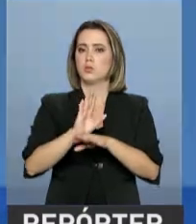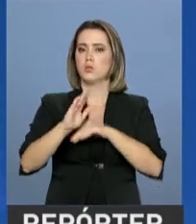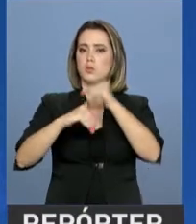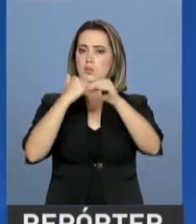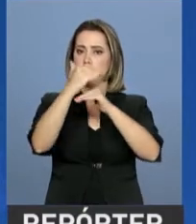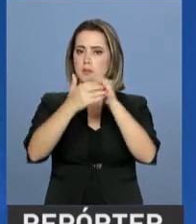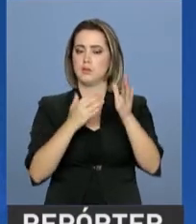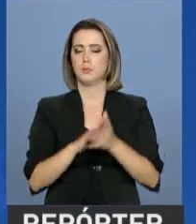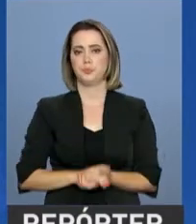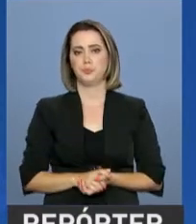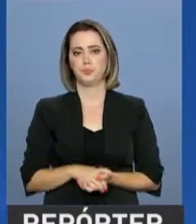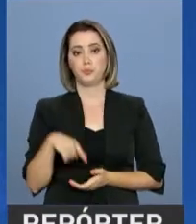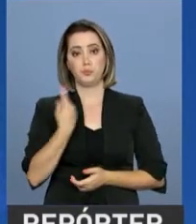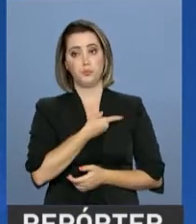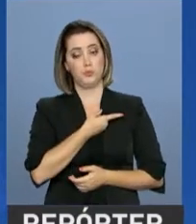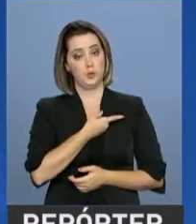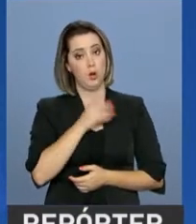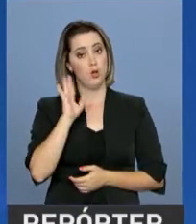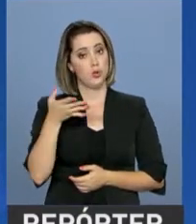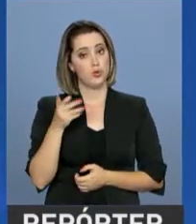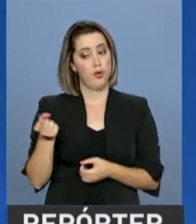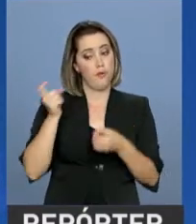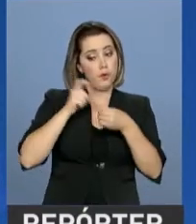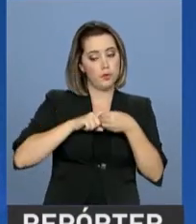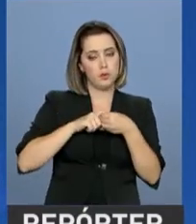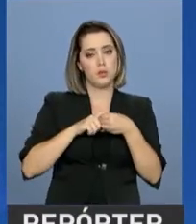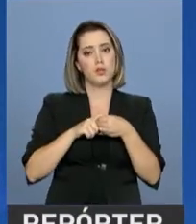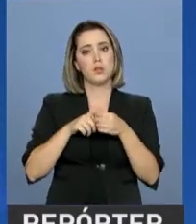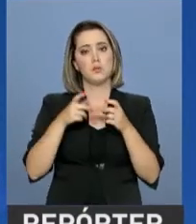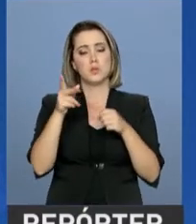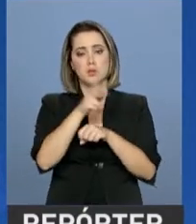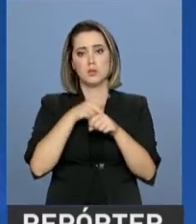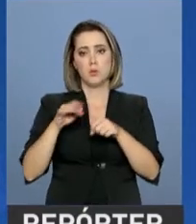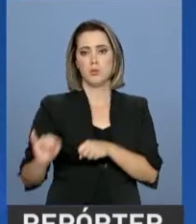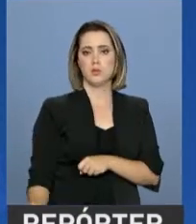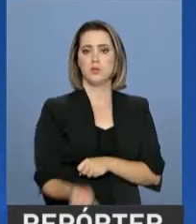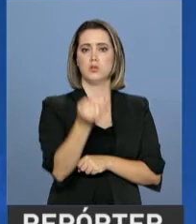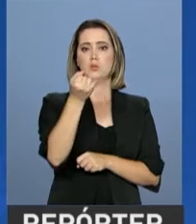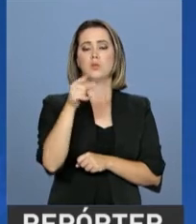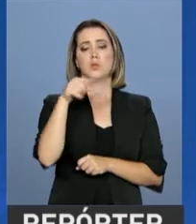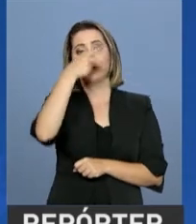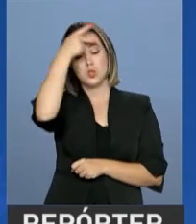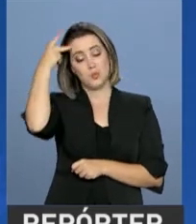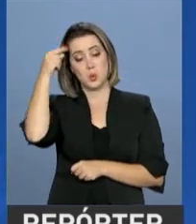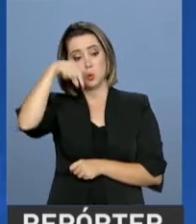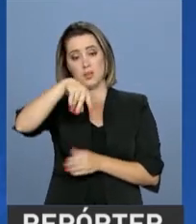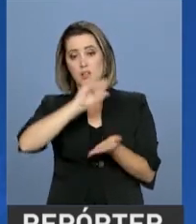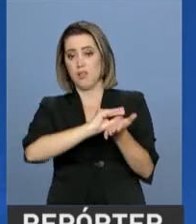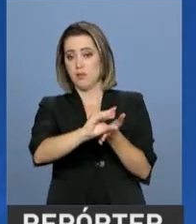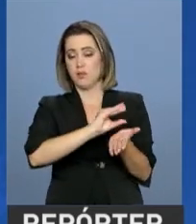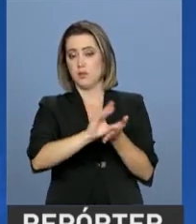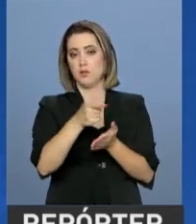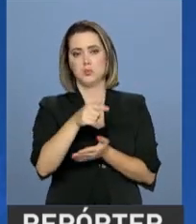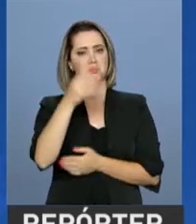voltando a ser um país de oportunidades quem aqui investir não se arrependerá